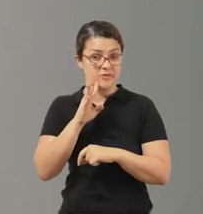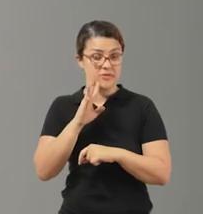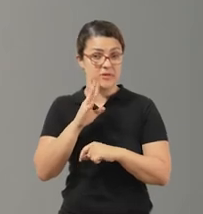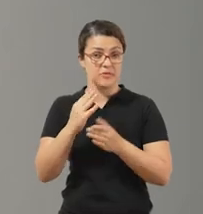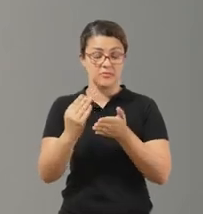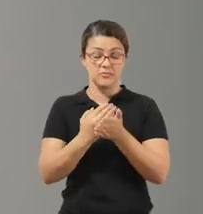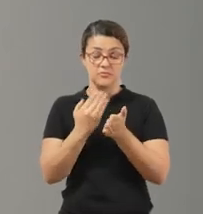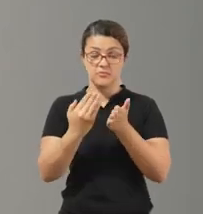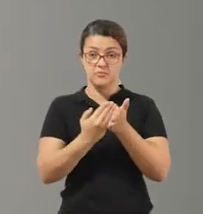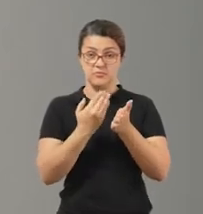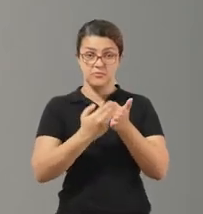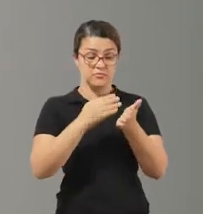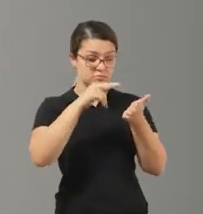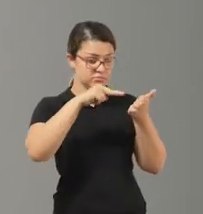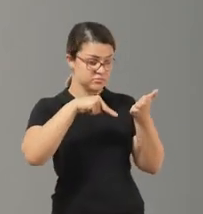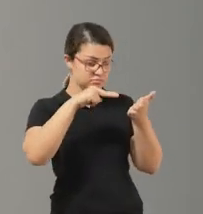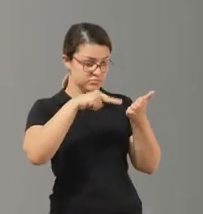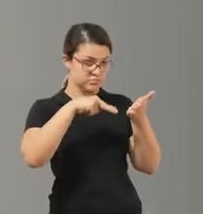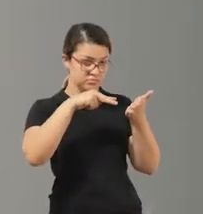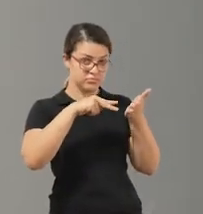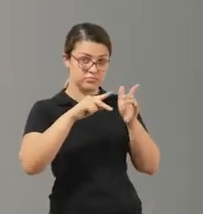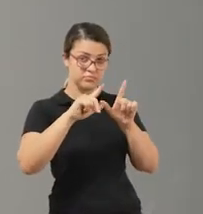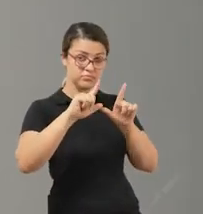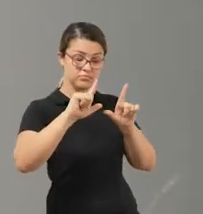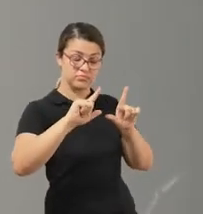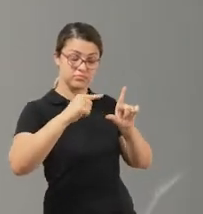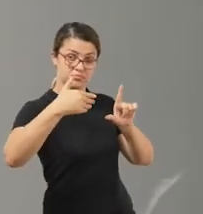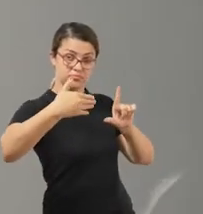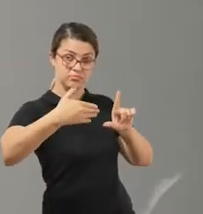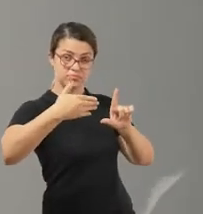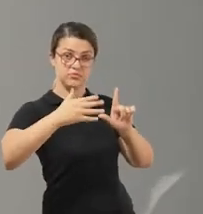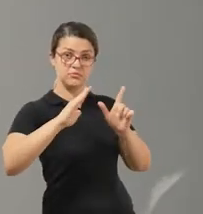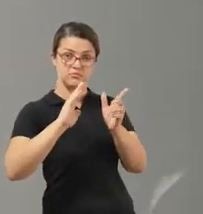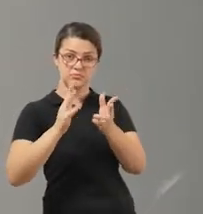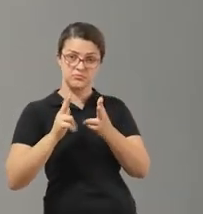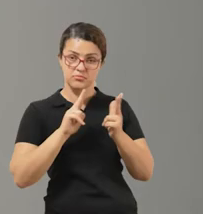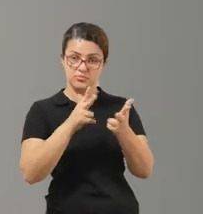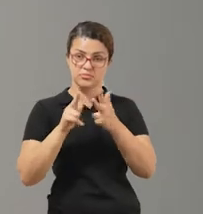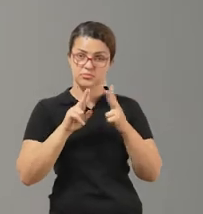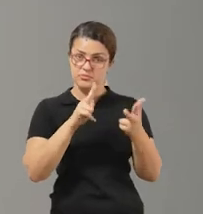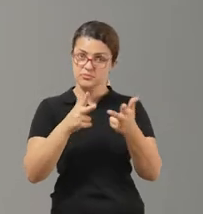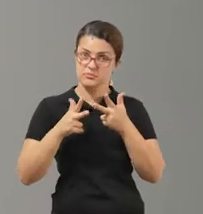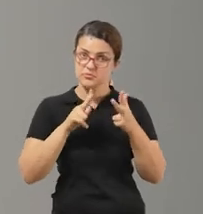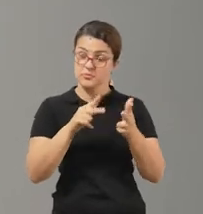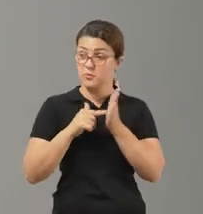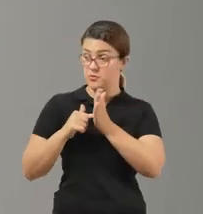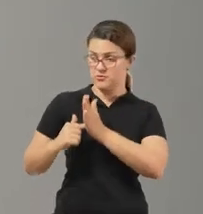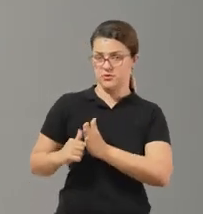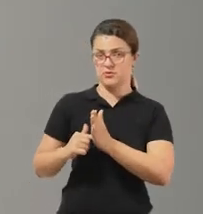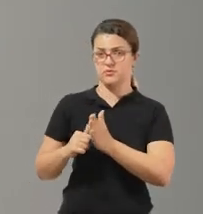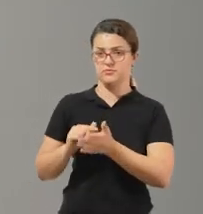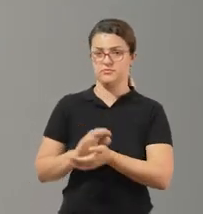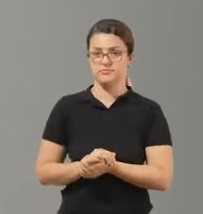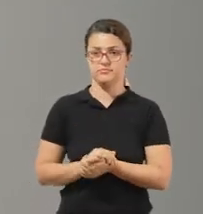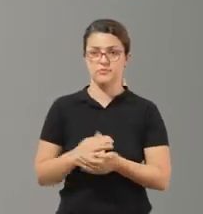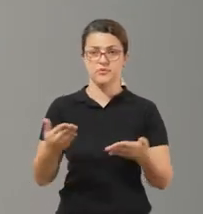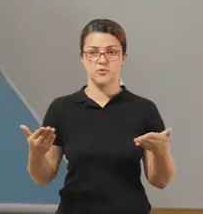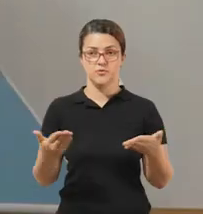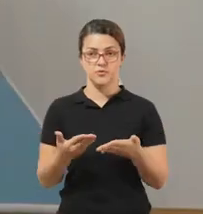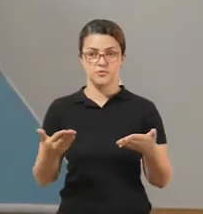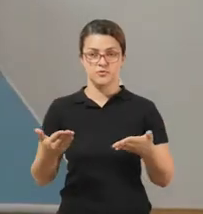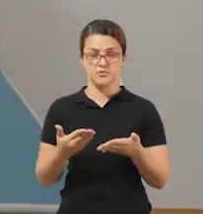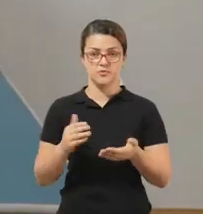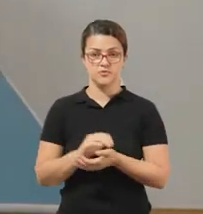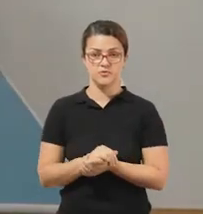você vai acompanhando com o livrinho. Vai ser bem interessante para a criança, tá? Não deixem de fazer isso para ela. E por